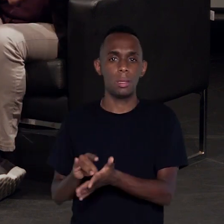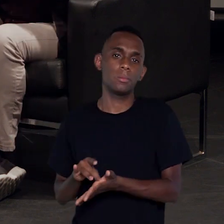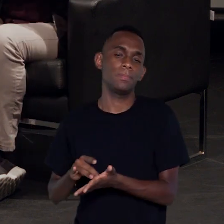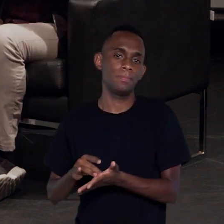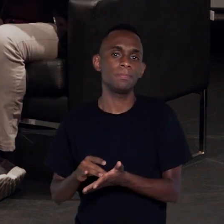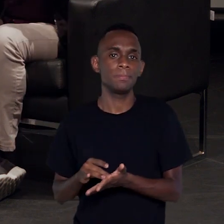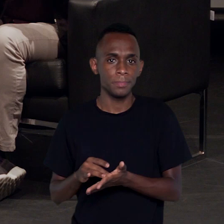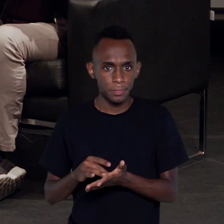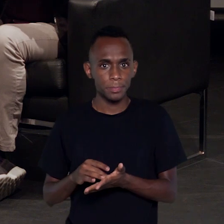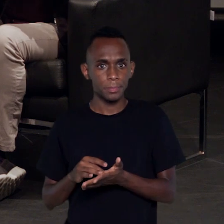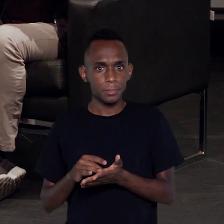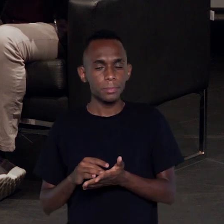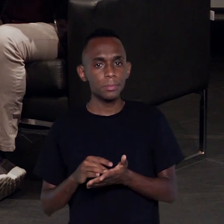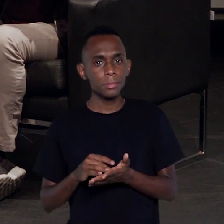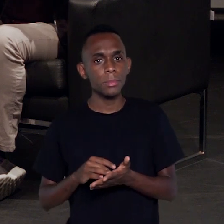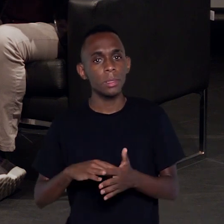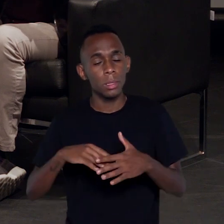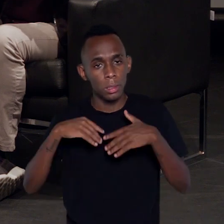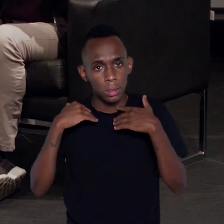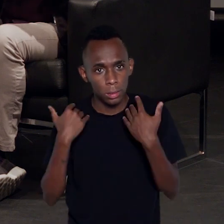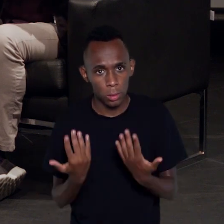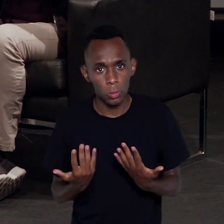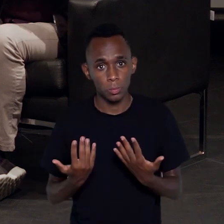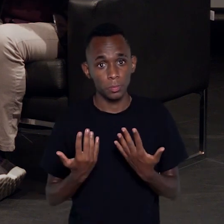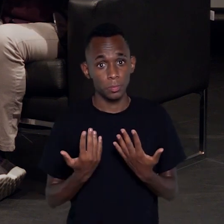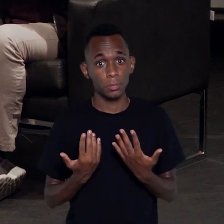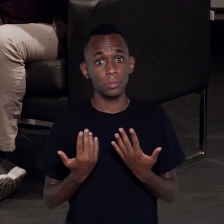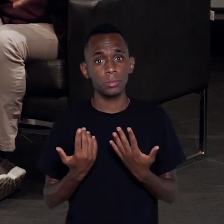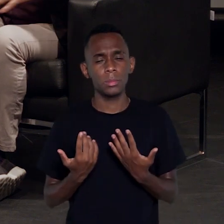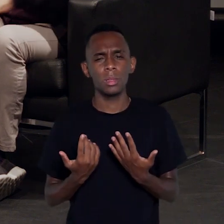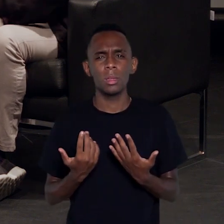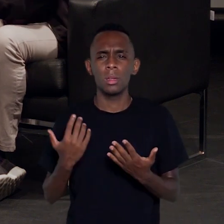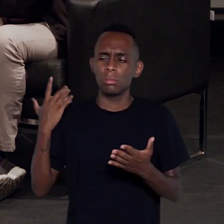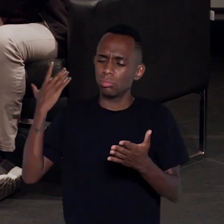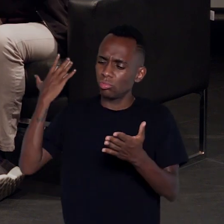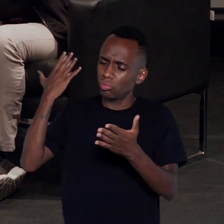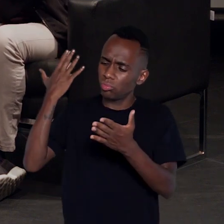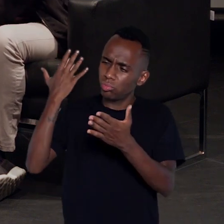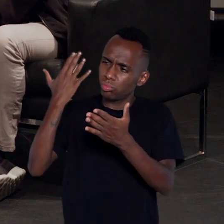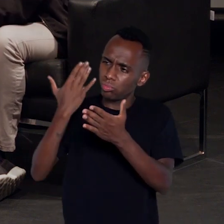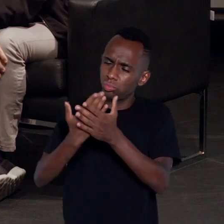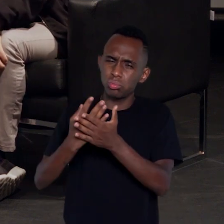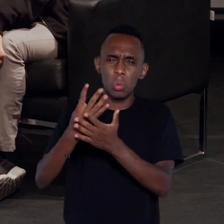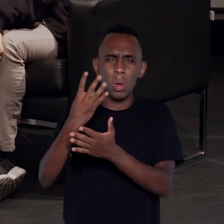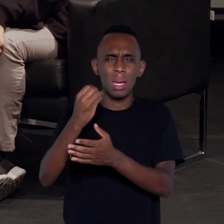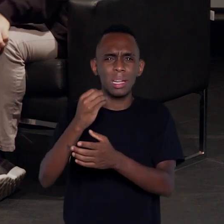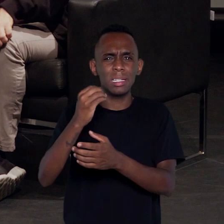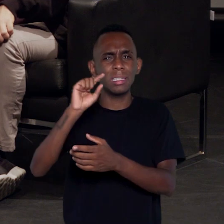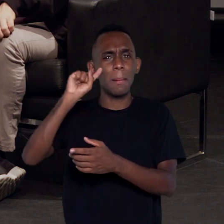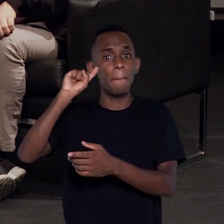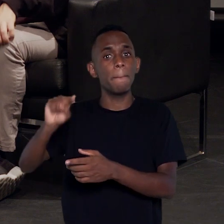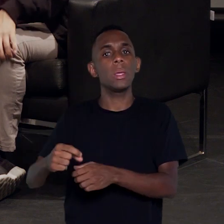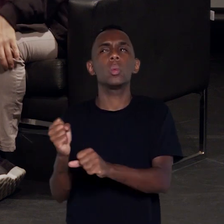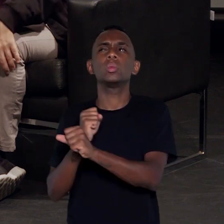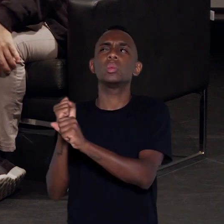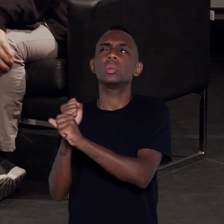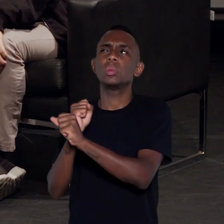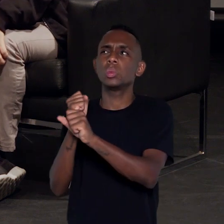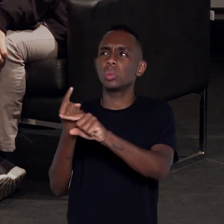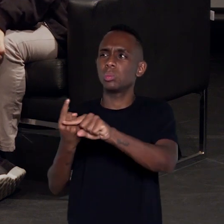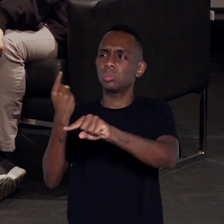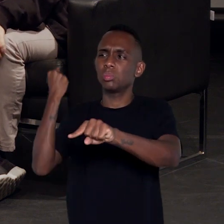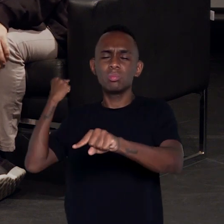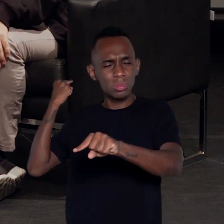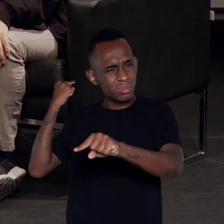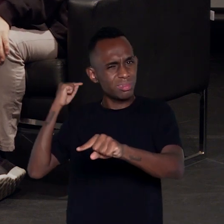uma narrativa. E isso de tantos anos, há quantos anos? 40 mil anos que a gente bem, já... É